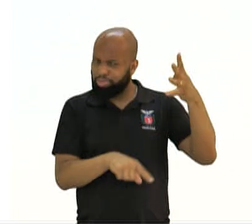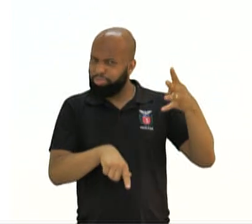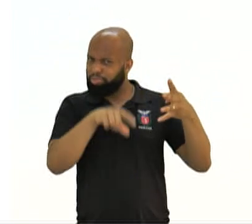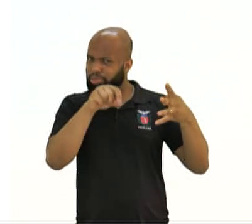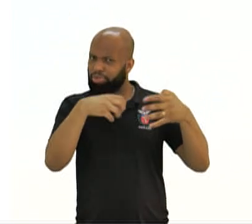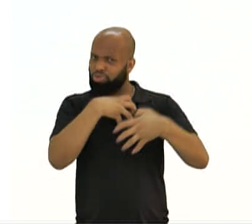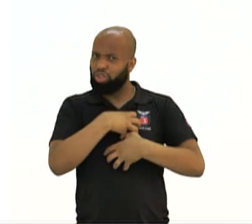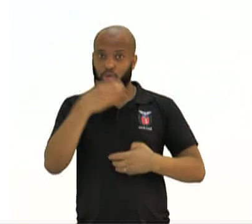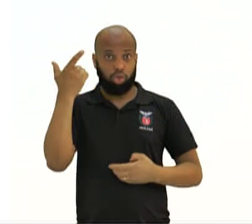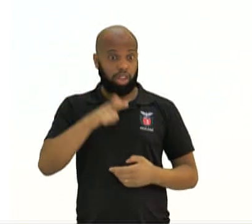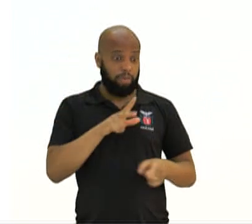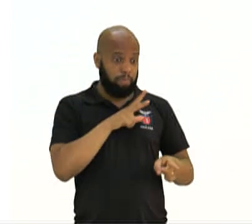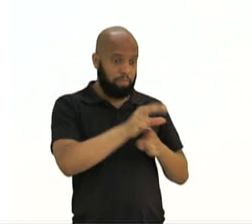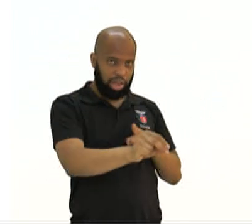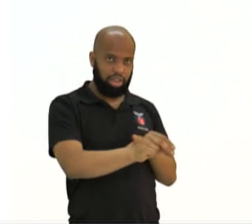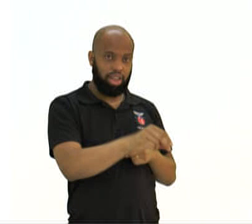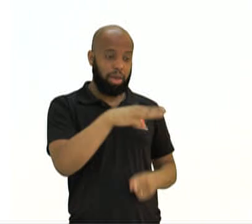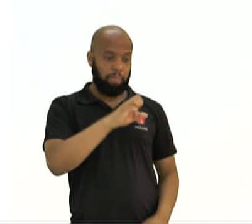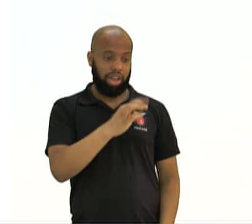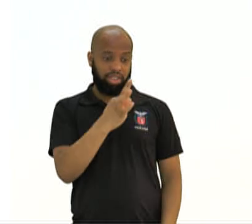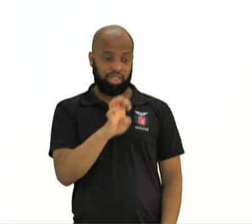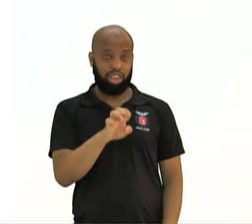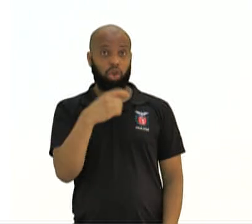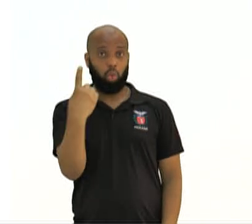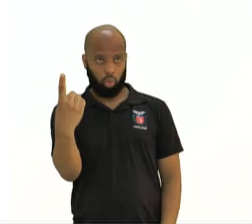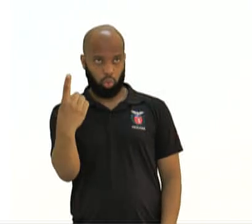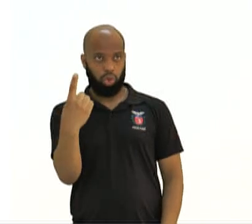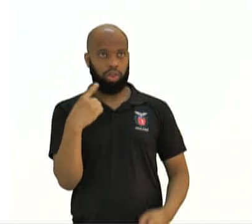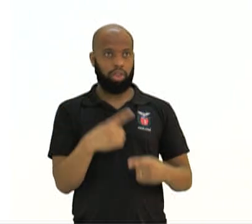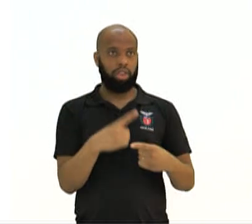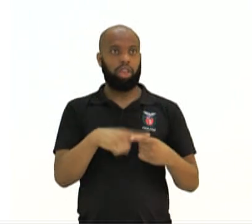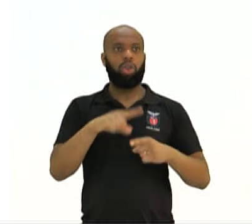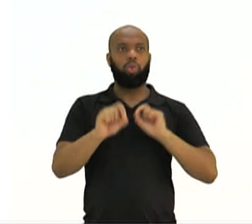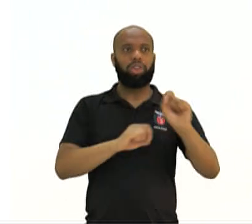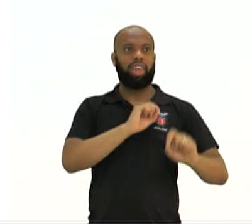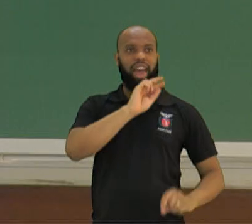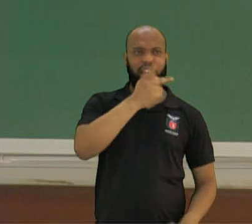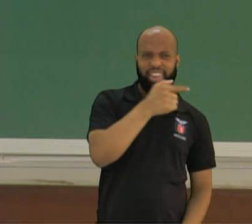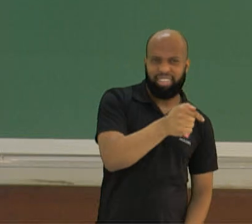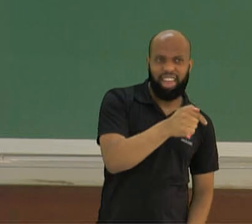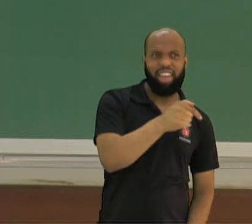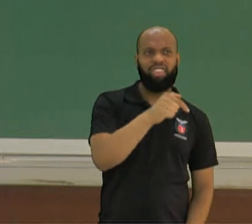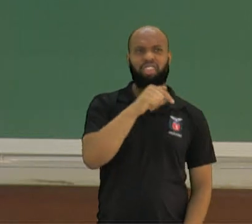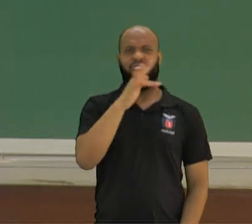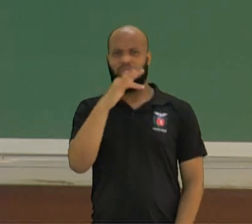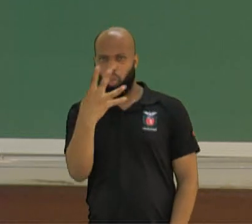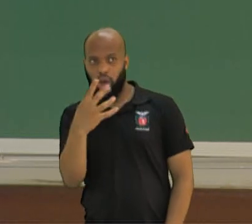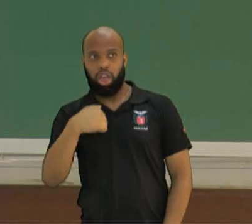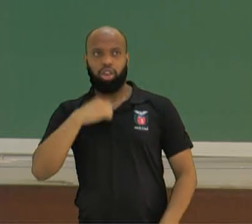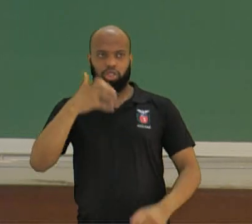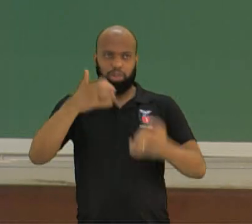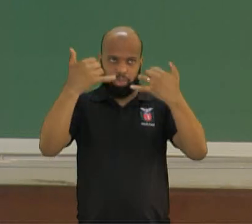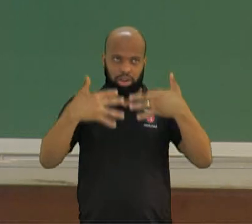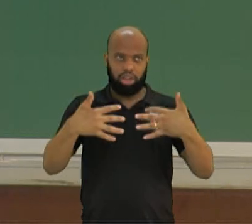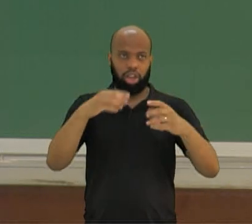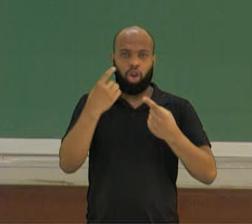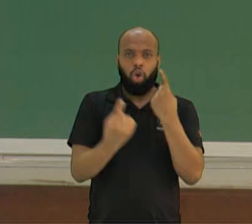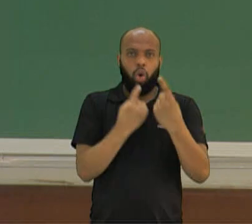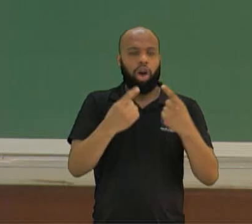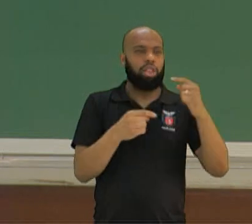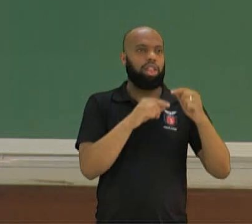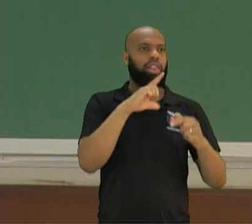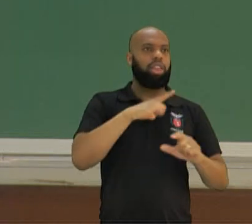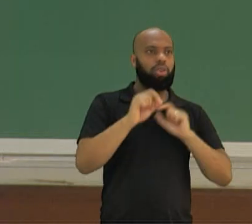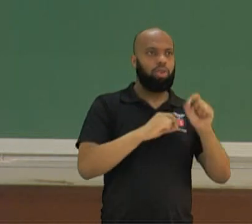que esses nomes aqui das casas, H7, F4, a gente viu na aula anterior, no qual eu expliquei para vocês o